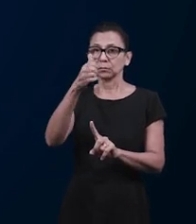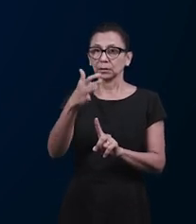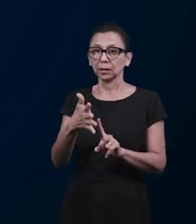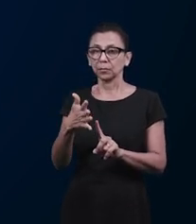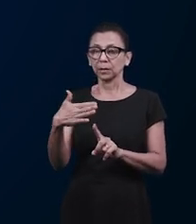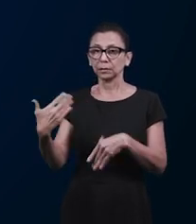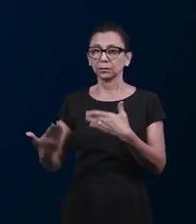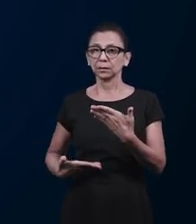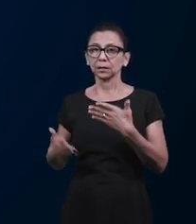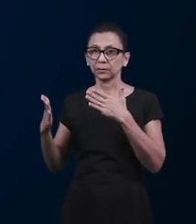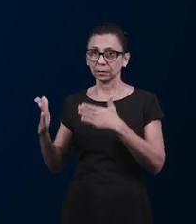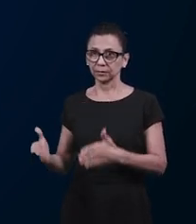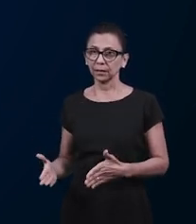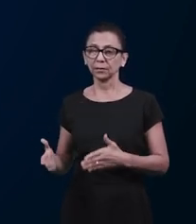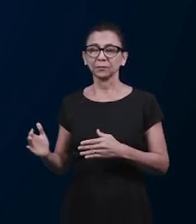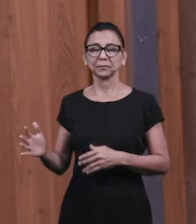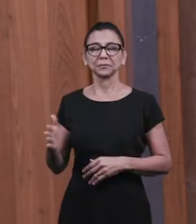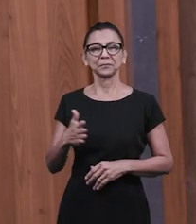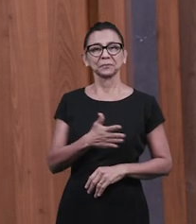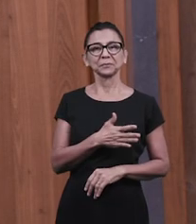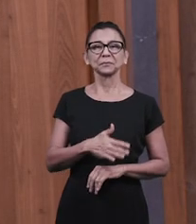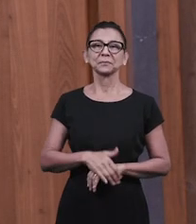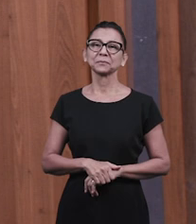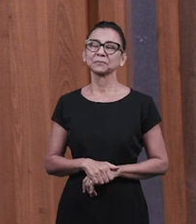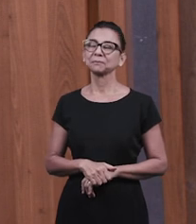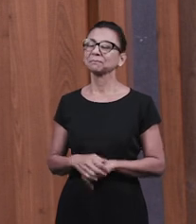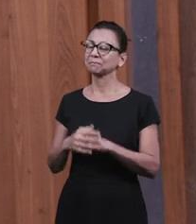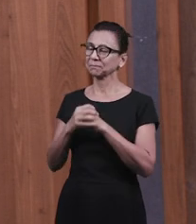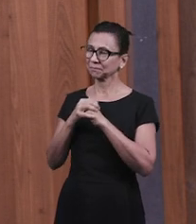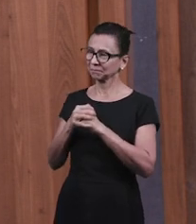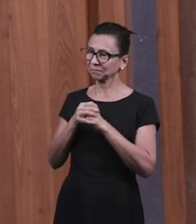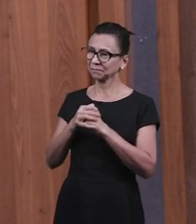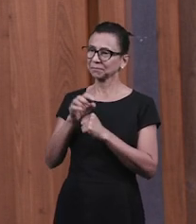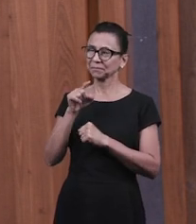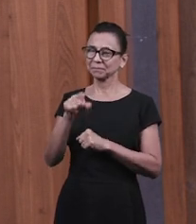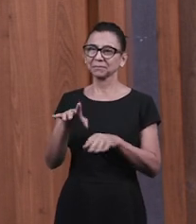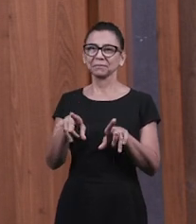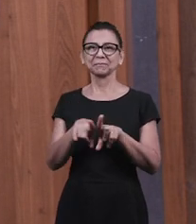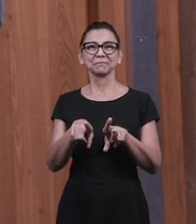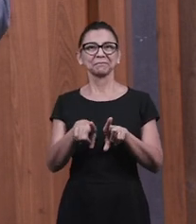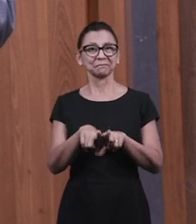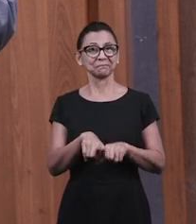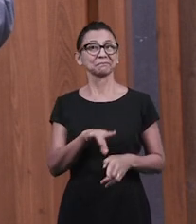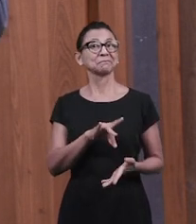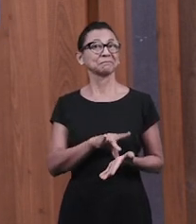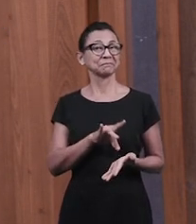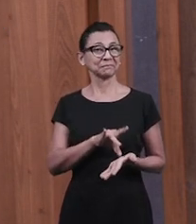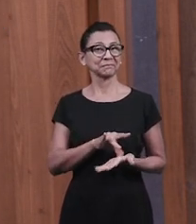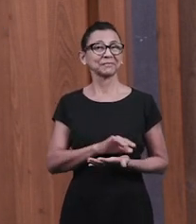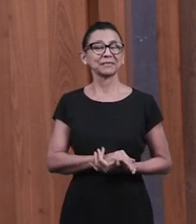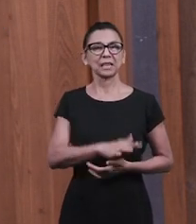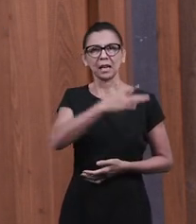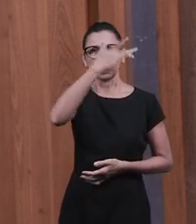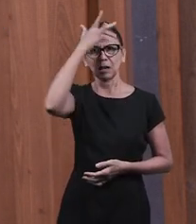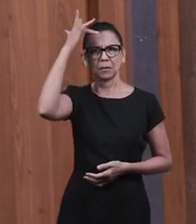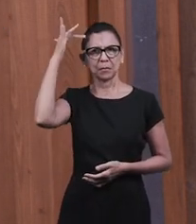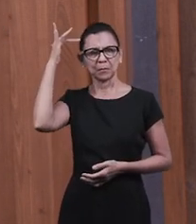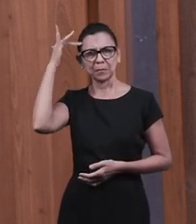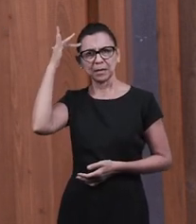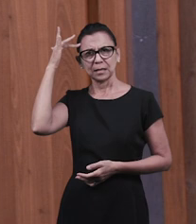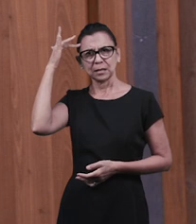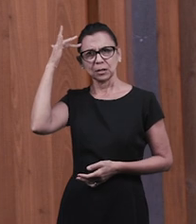as coisas. A paz do Senhor Jesus. Amém, Eduarda. A paz do Senhor Jesus para você também. Realmente aqueles que têm